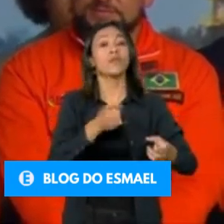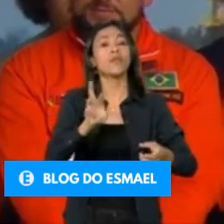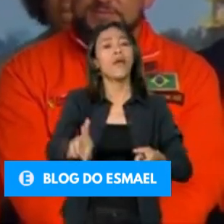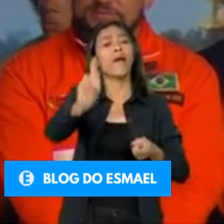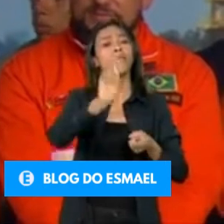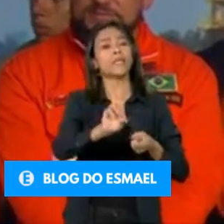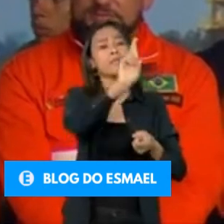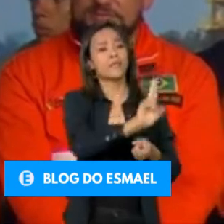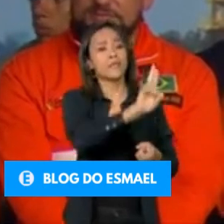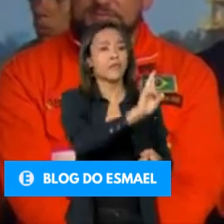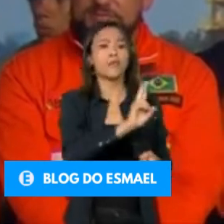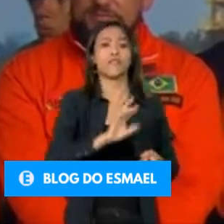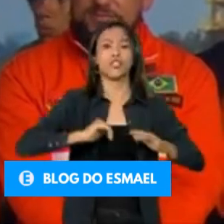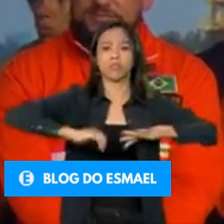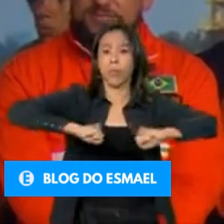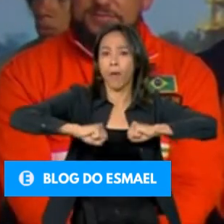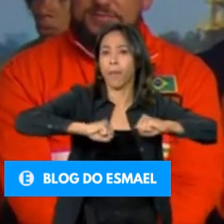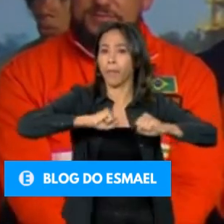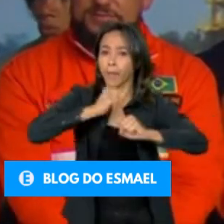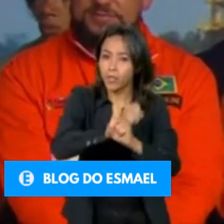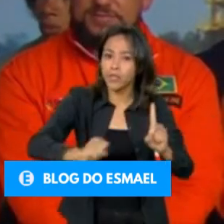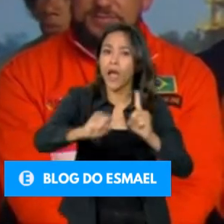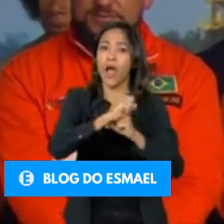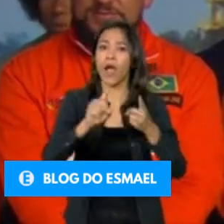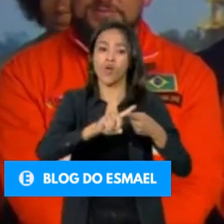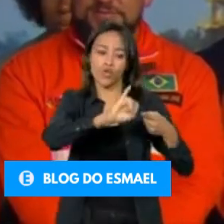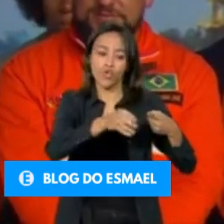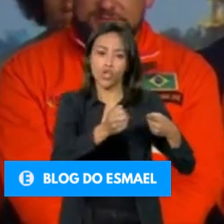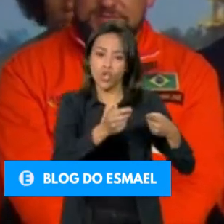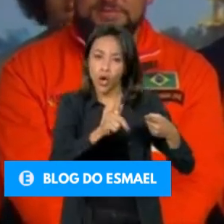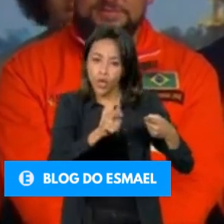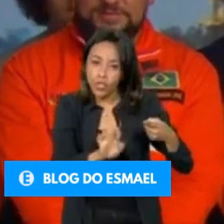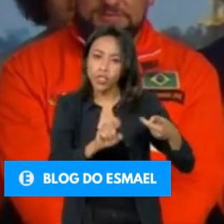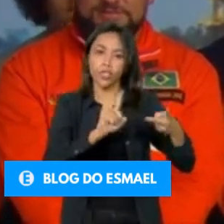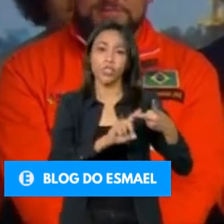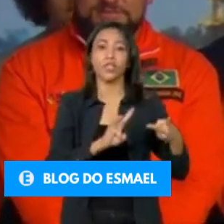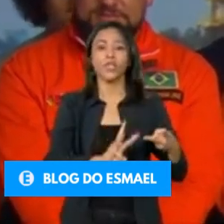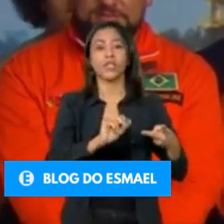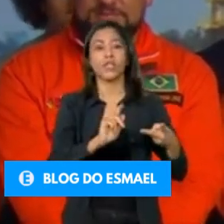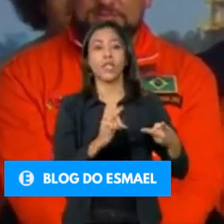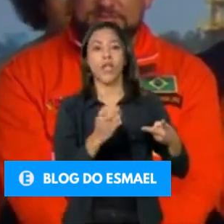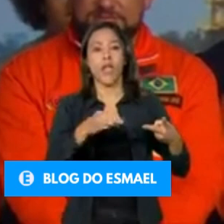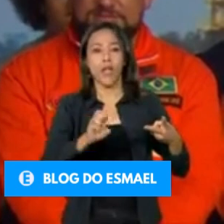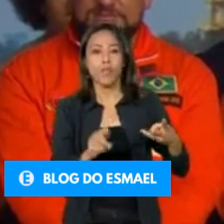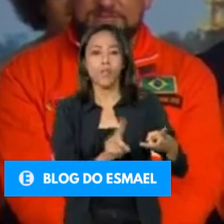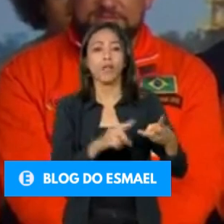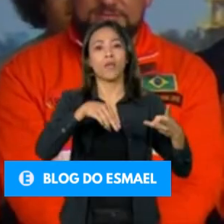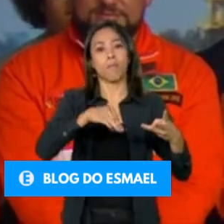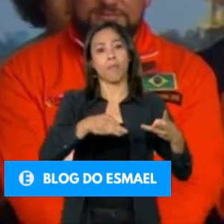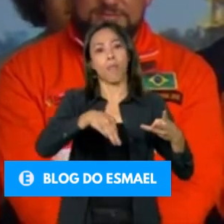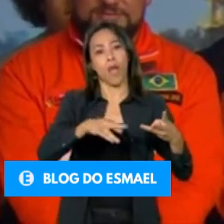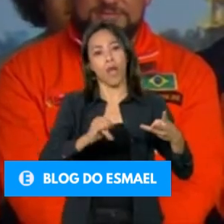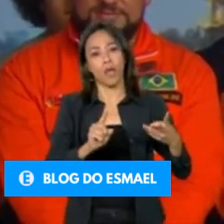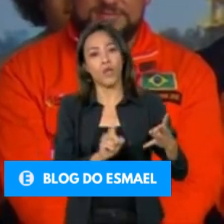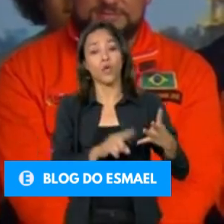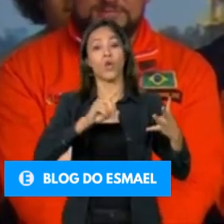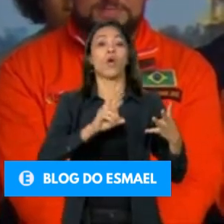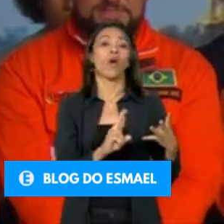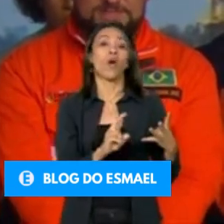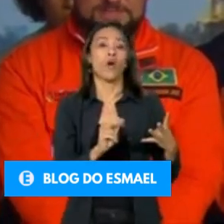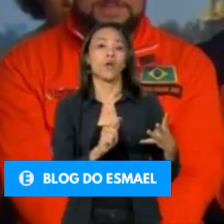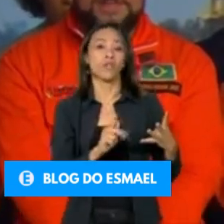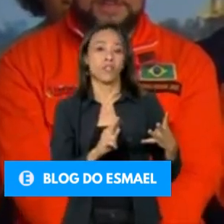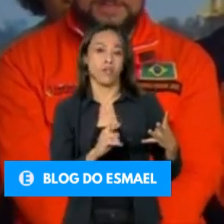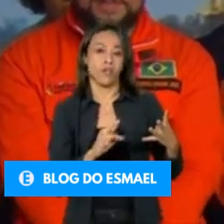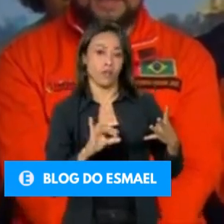representantes dos movimentos sociais, Alexandre Guilherme Jorge, do Sindipetro, Marco Aurélio Godinho, do Sindiquímica, Rogério Ferreira,